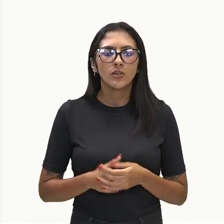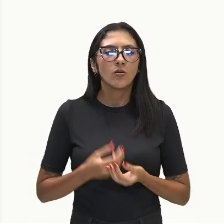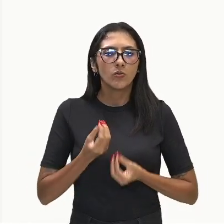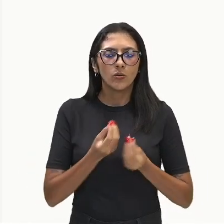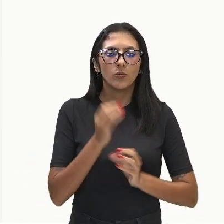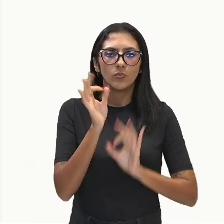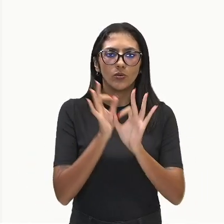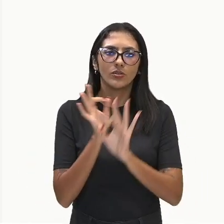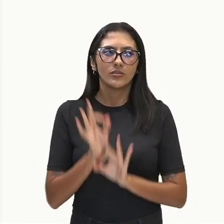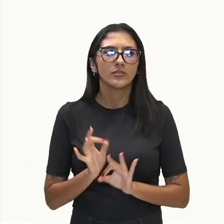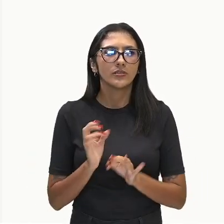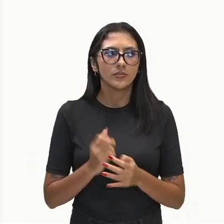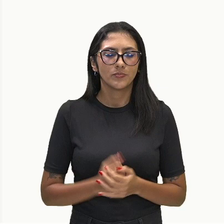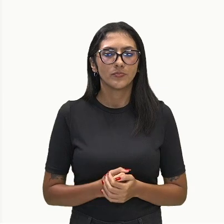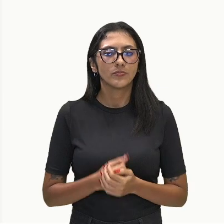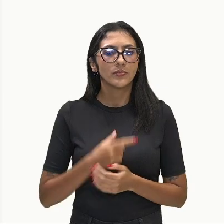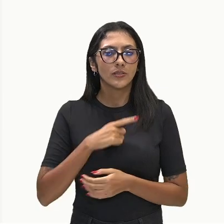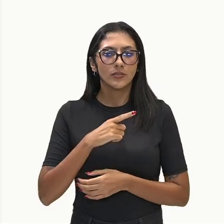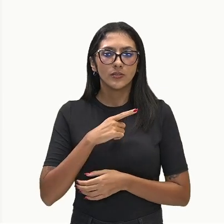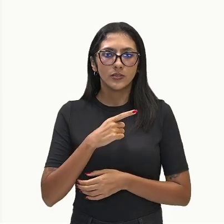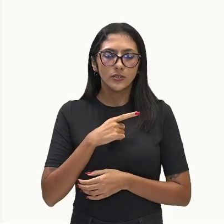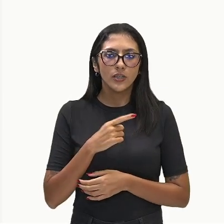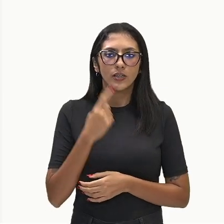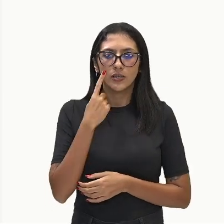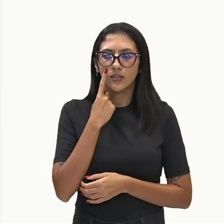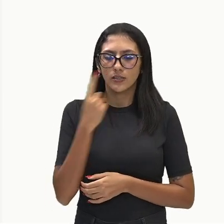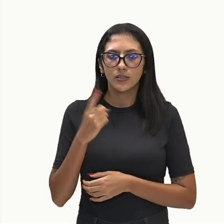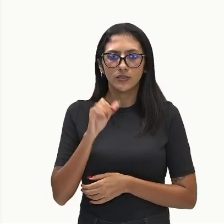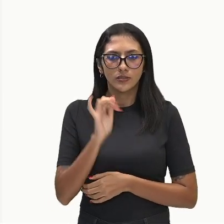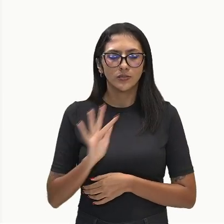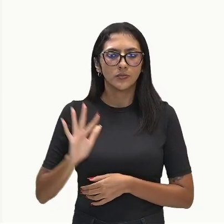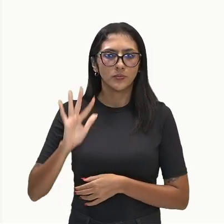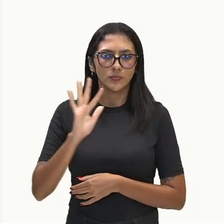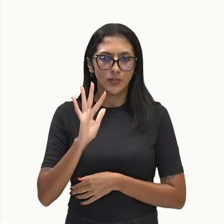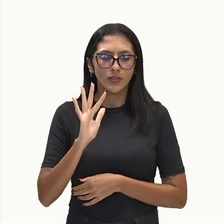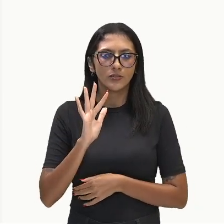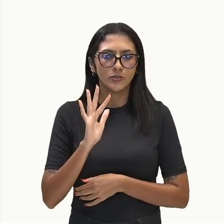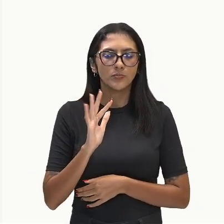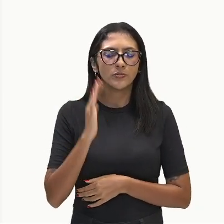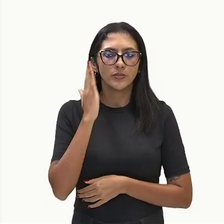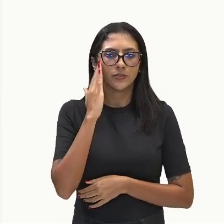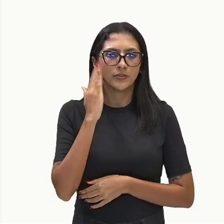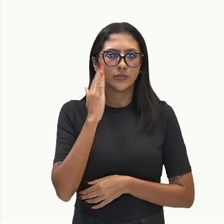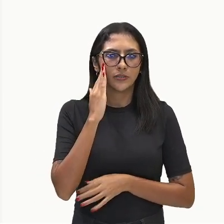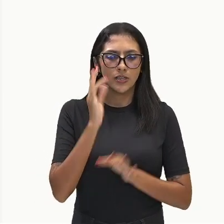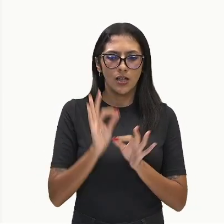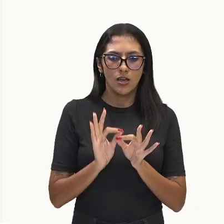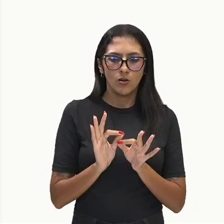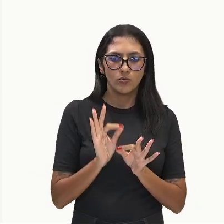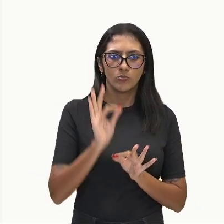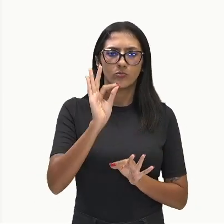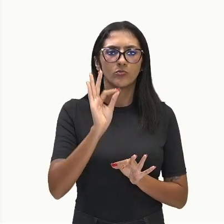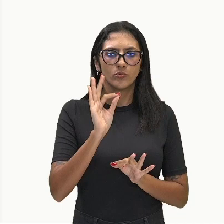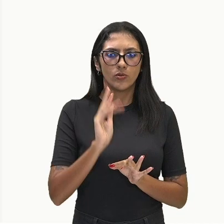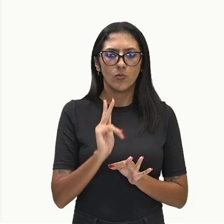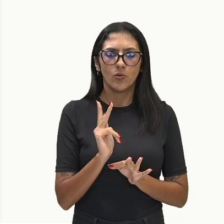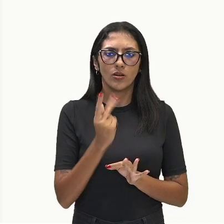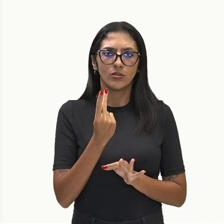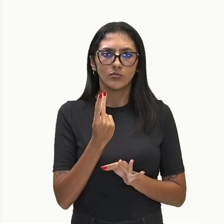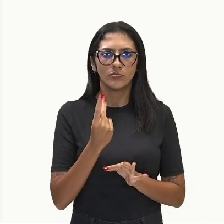tem um triângulo retângulo e quer saber a altura dele, a gente já sabe o